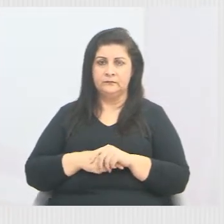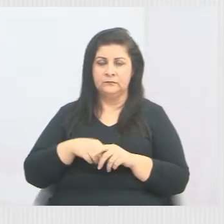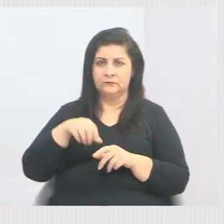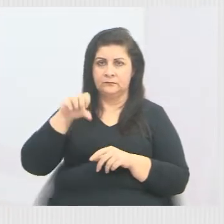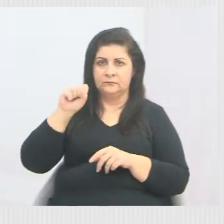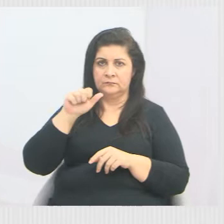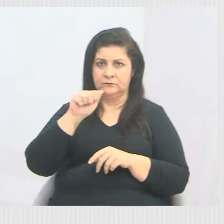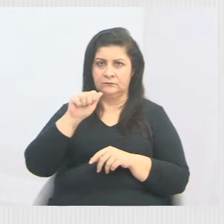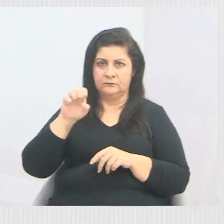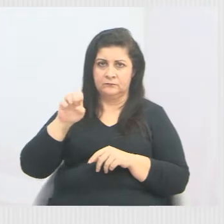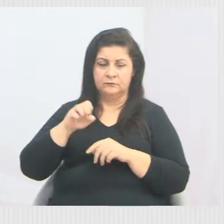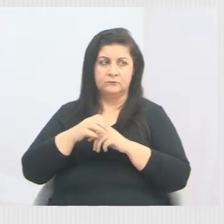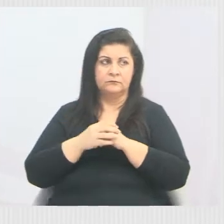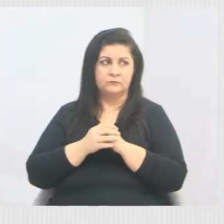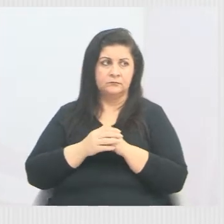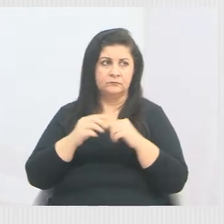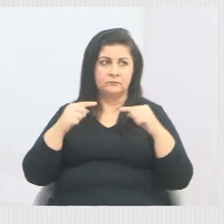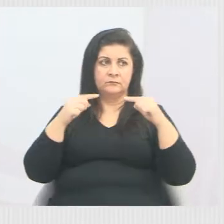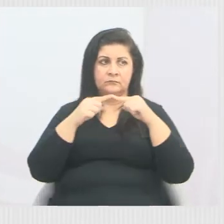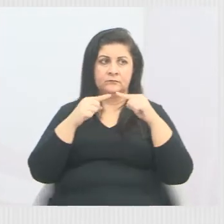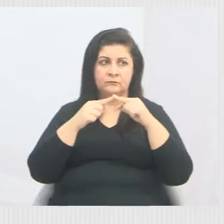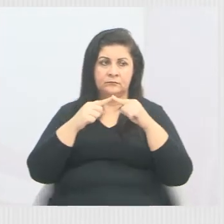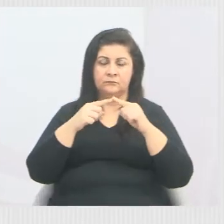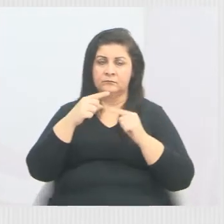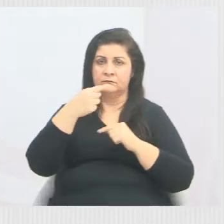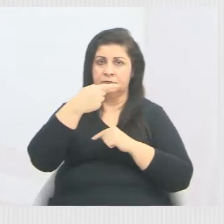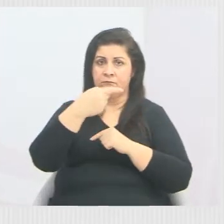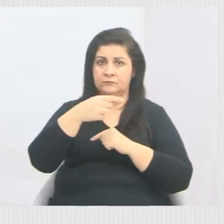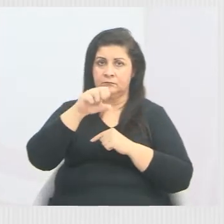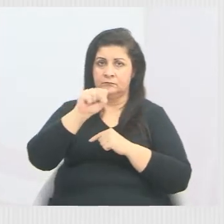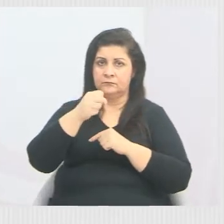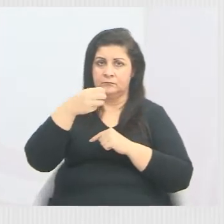Saneamento, meta orçada de